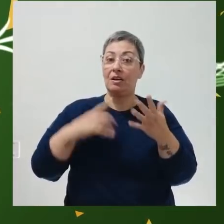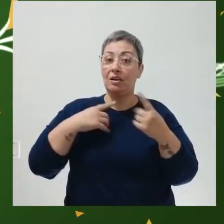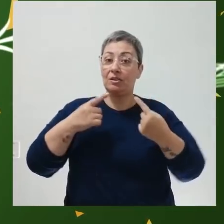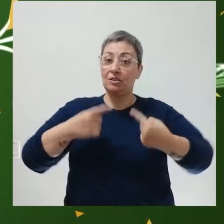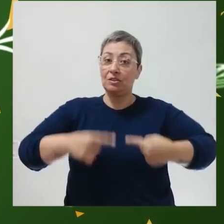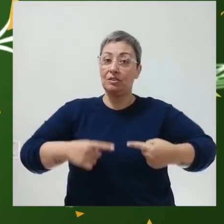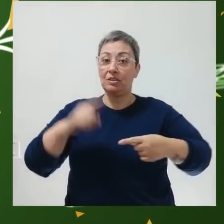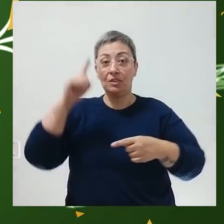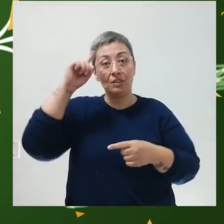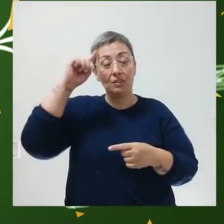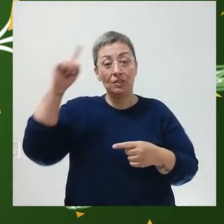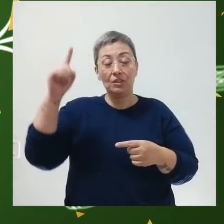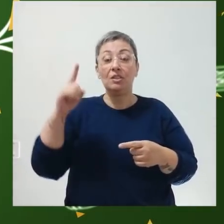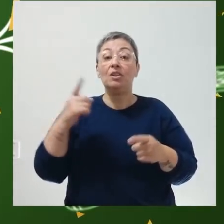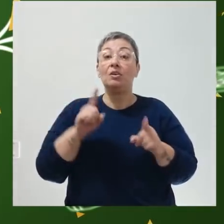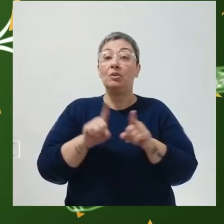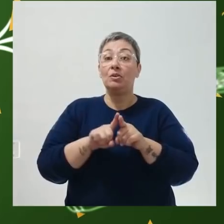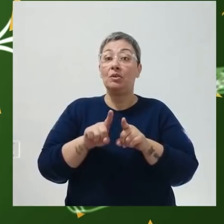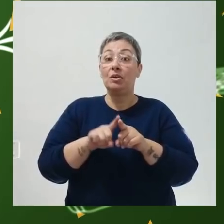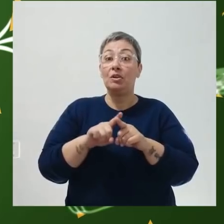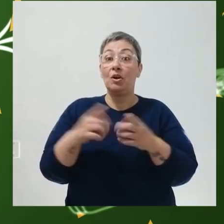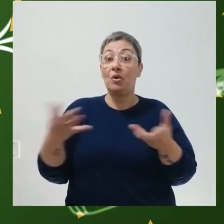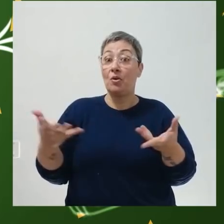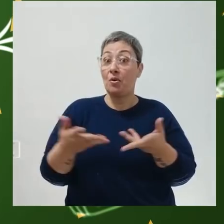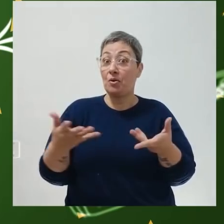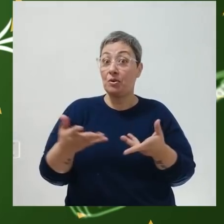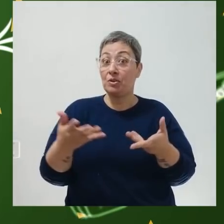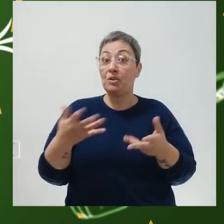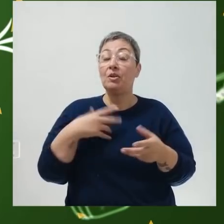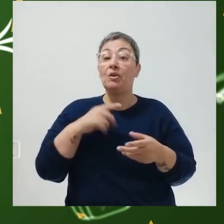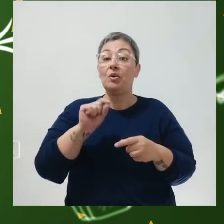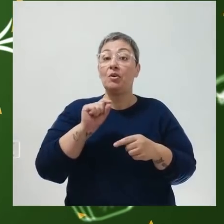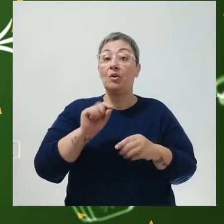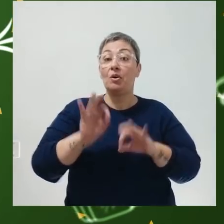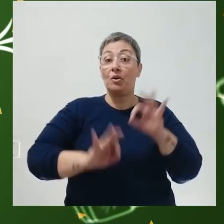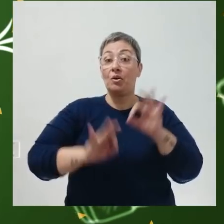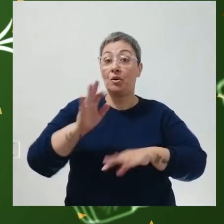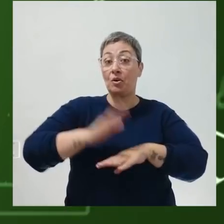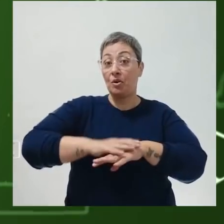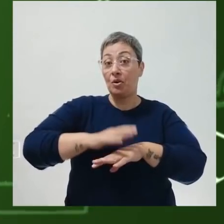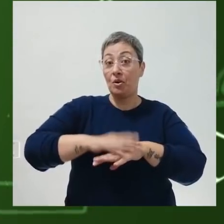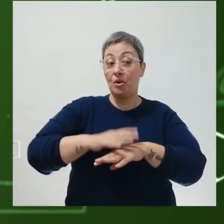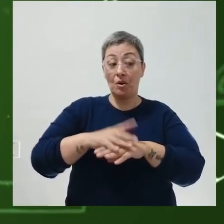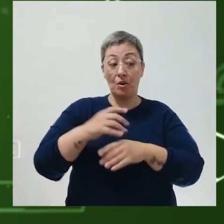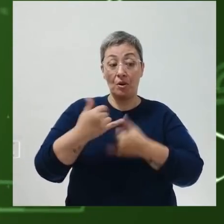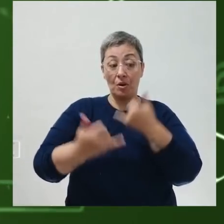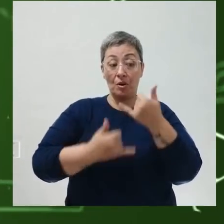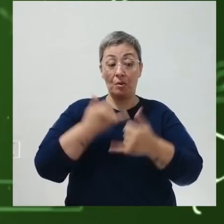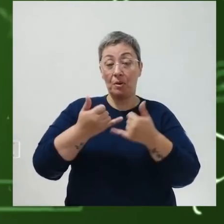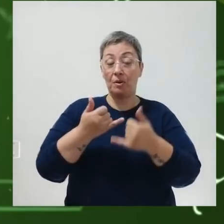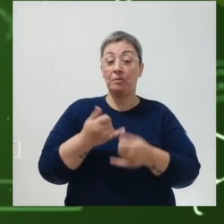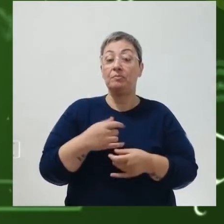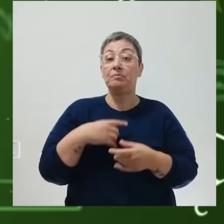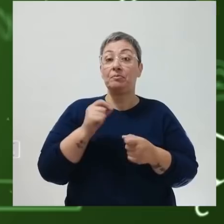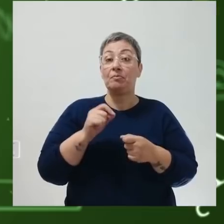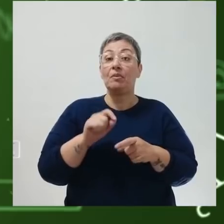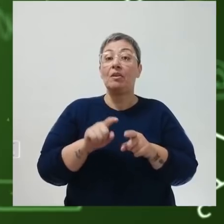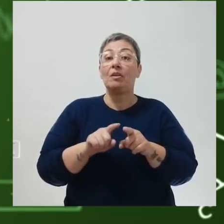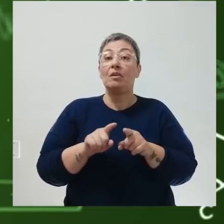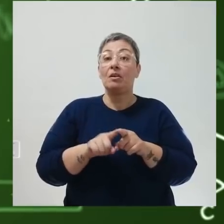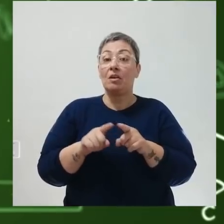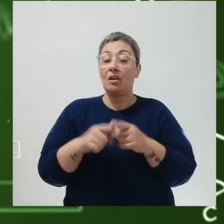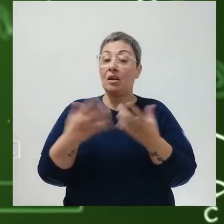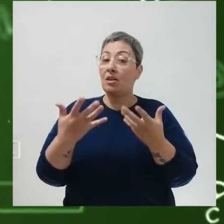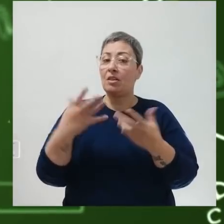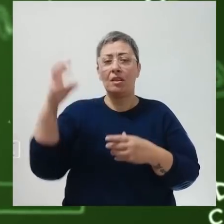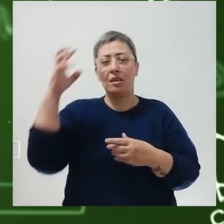do dia. E o desafio do dia de hoje, a gente fez isso daqui que a gente pode fazer isso, brincando. E